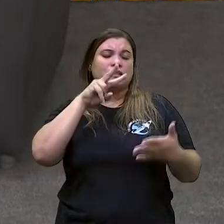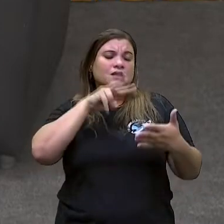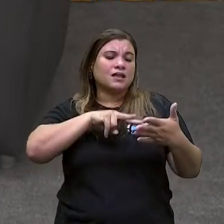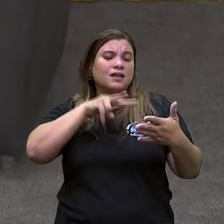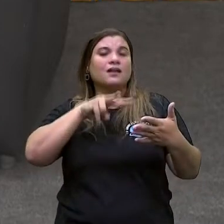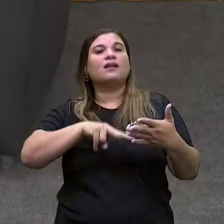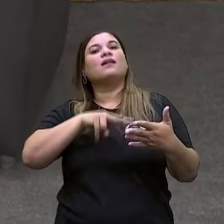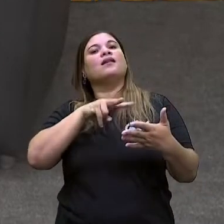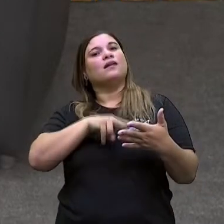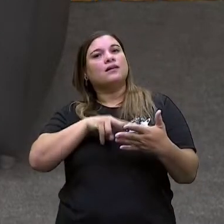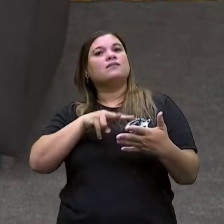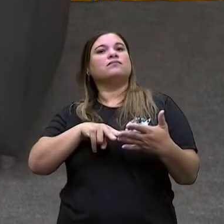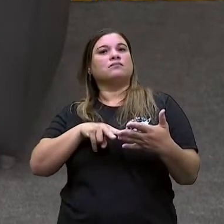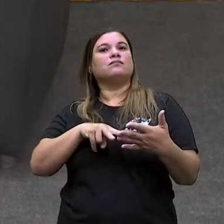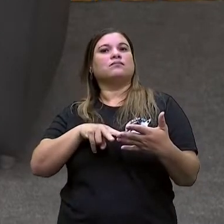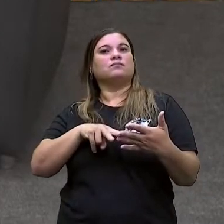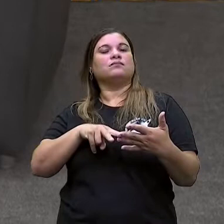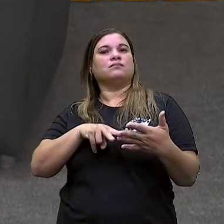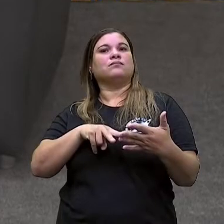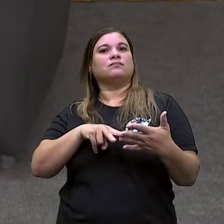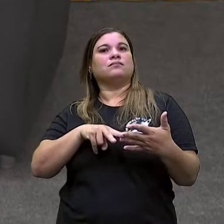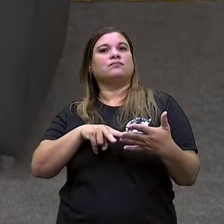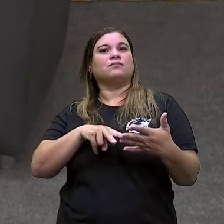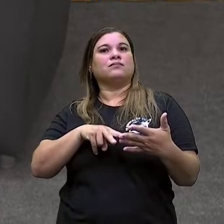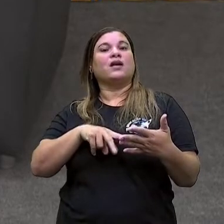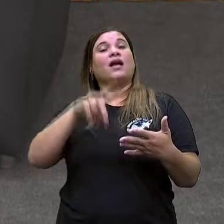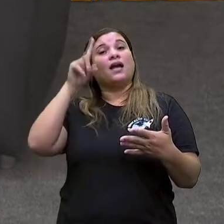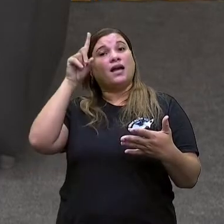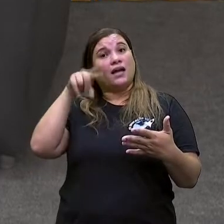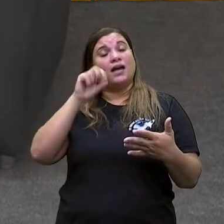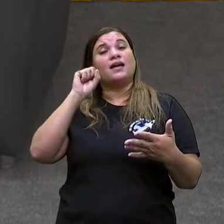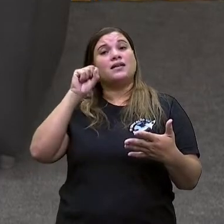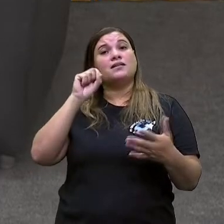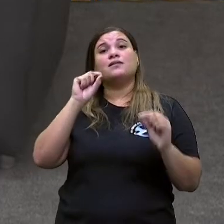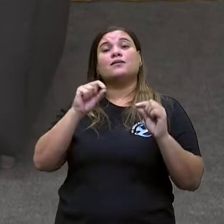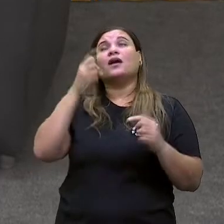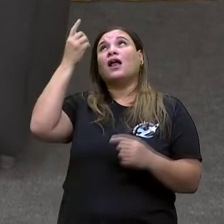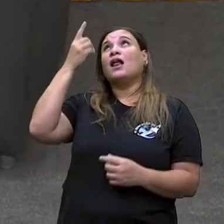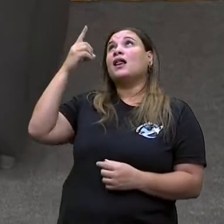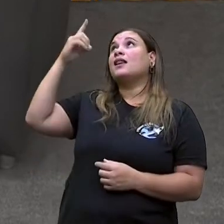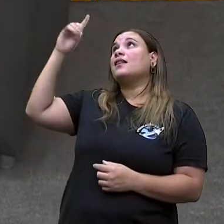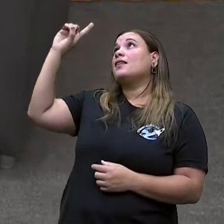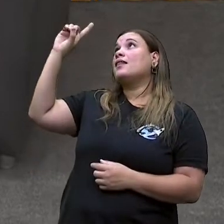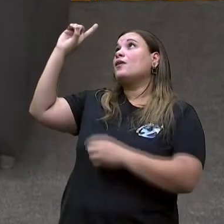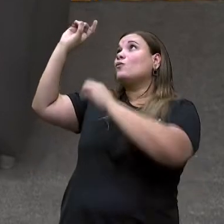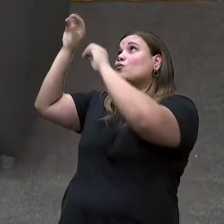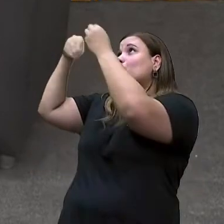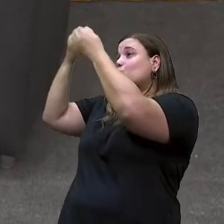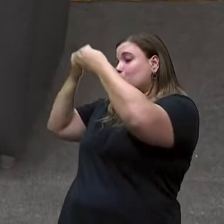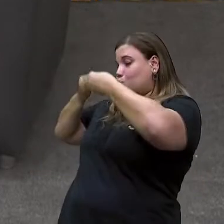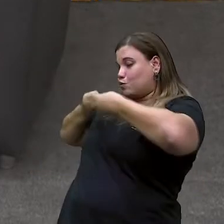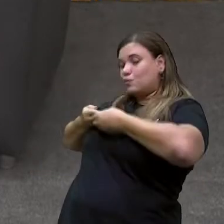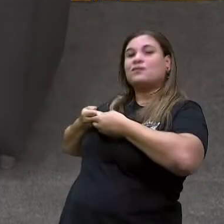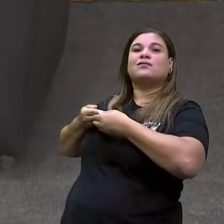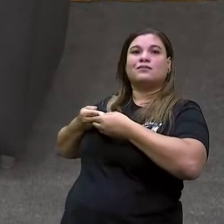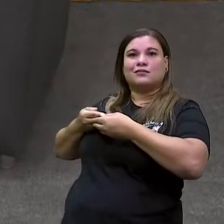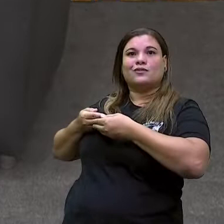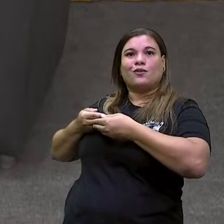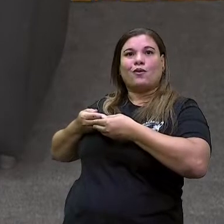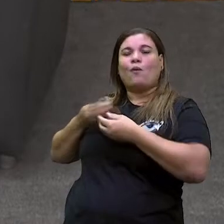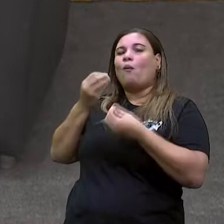só ter lazer. É um presente que Deus deu para a gente, que a natureza nos deu, e pede, e como é que eu